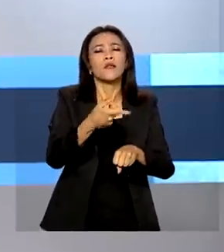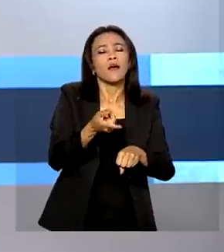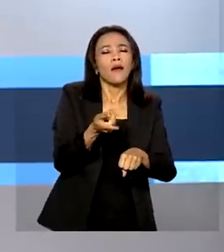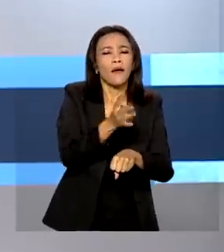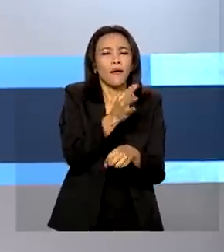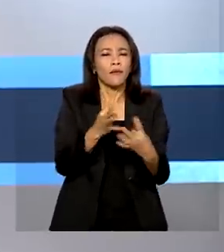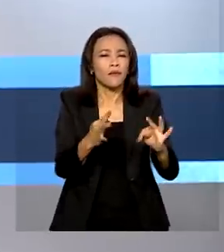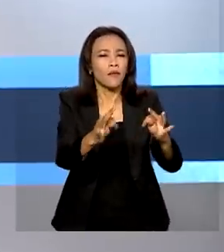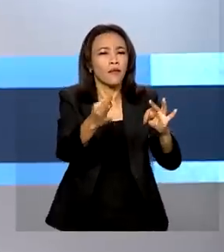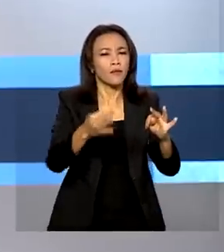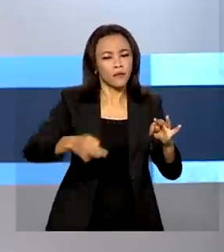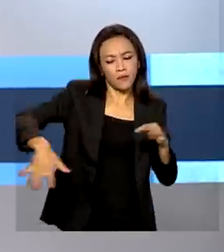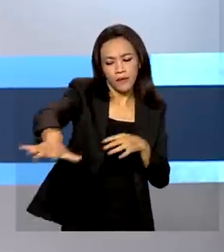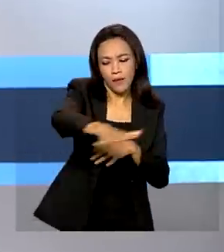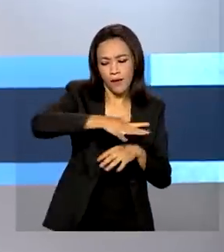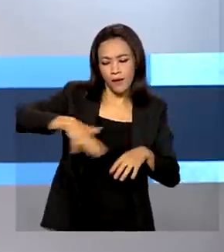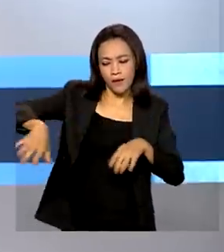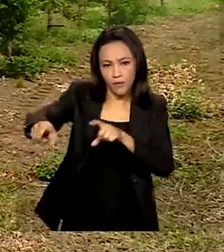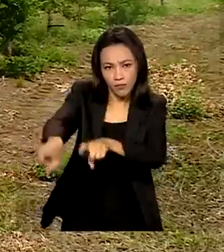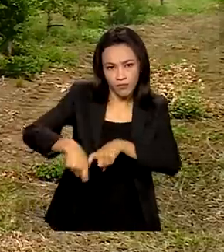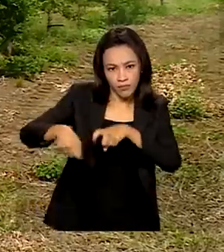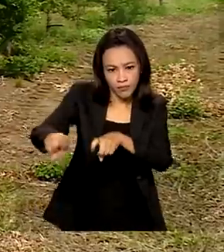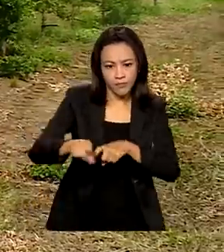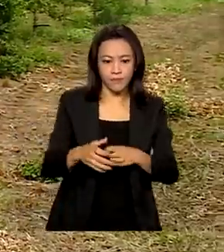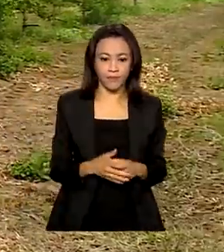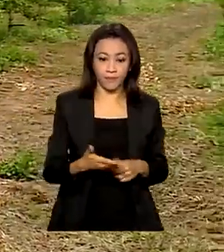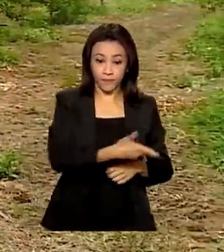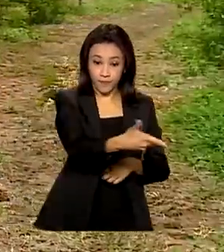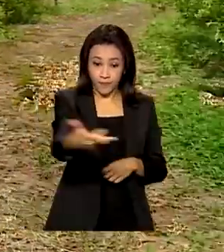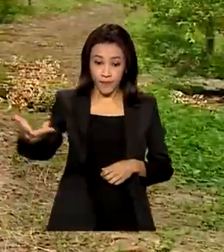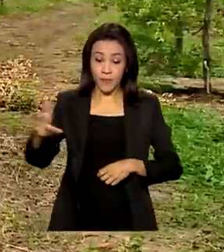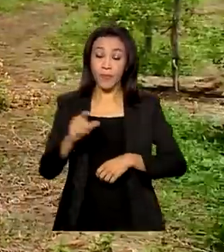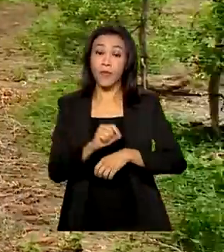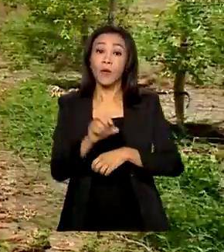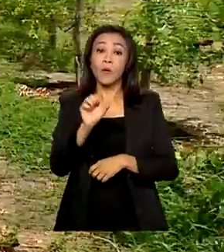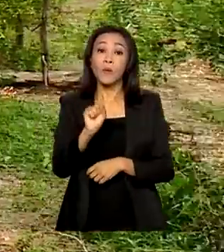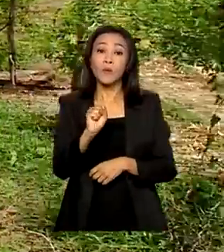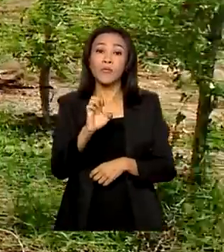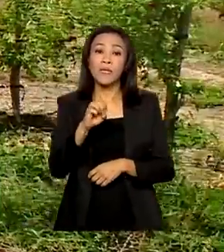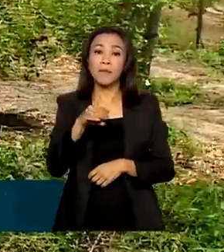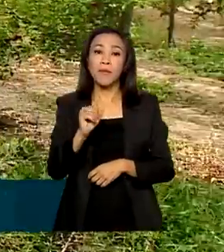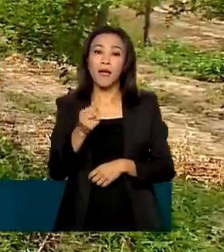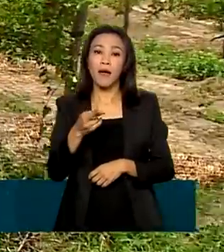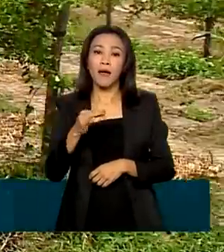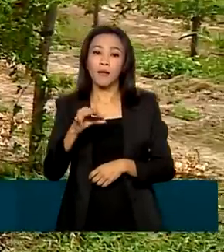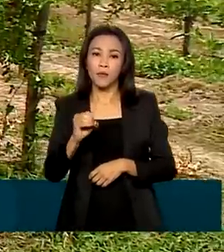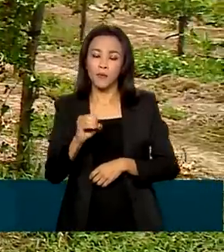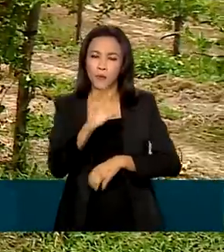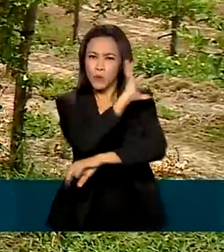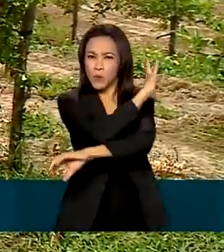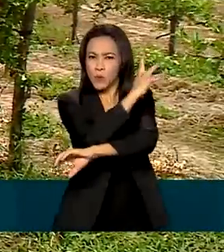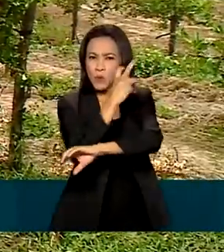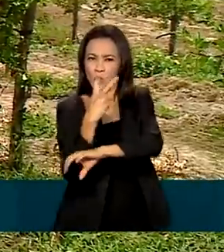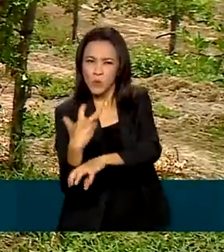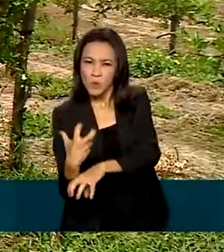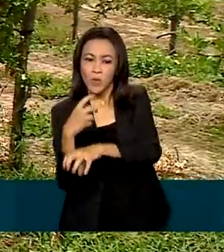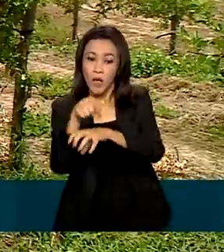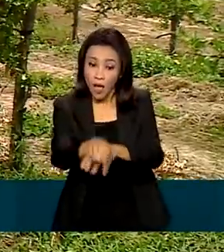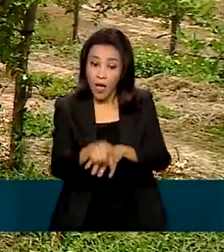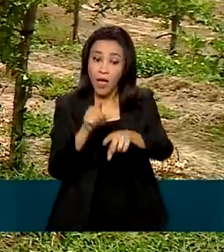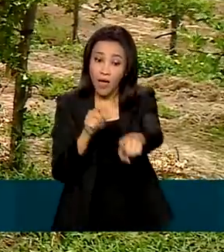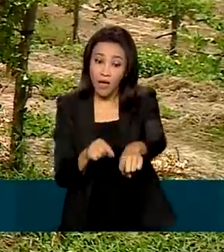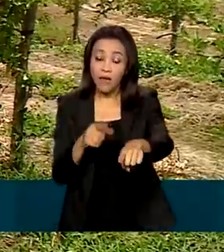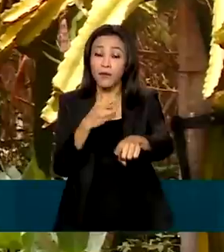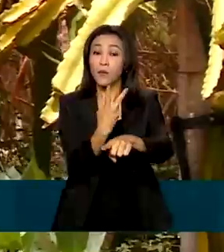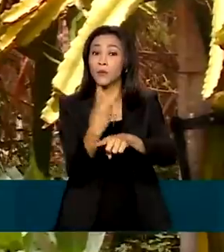projeto agronordeste digital o semiárido brasileiro ocupa 12% do território nacional é um